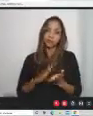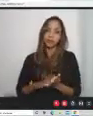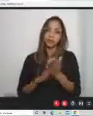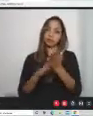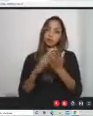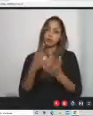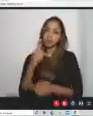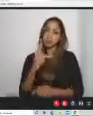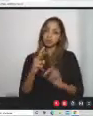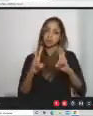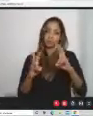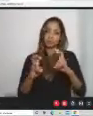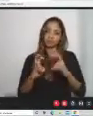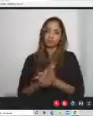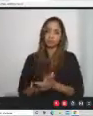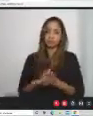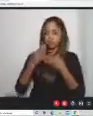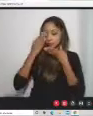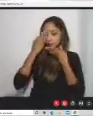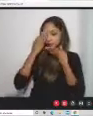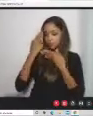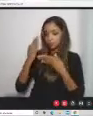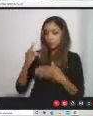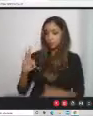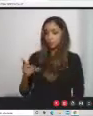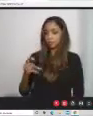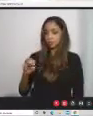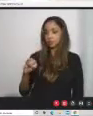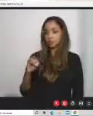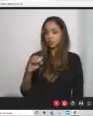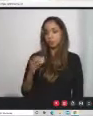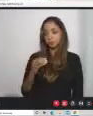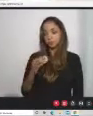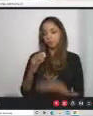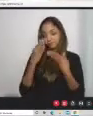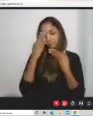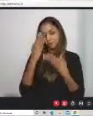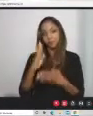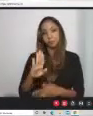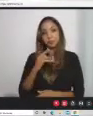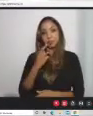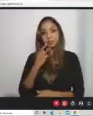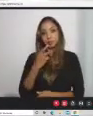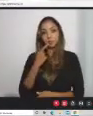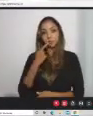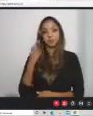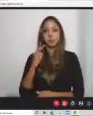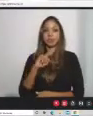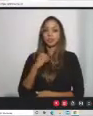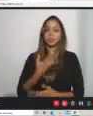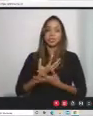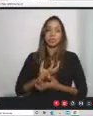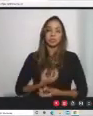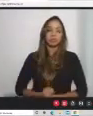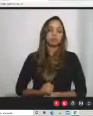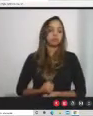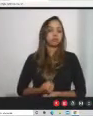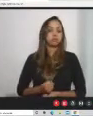Obrigada, vereador Tiago. Mas, como eu falei há pouco tempo, né, a gente realmente estamos cansados de tanta